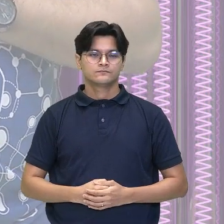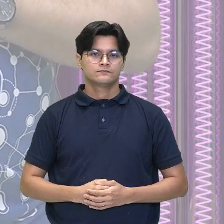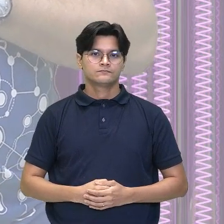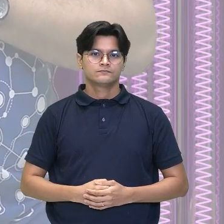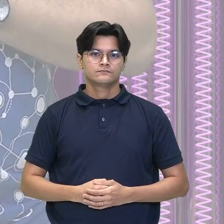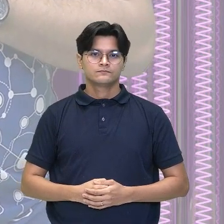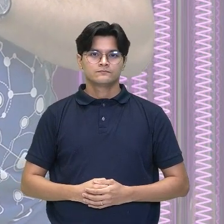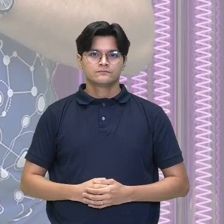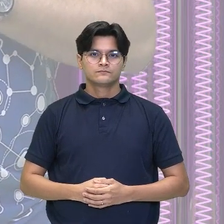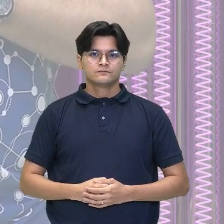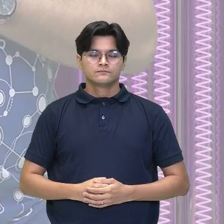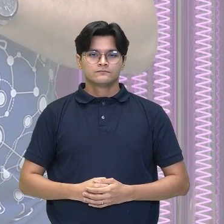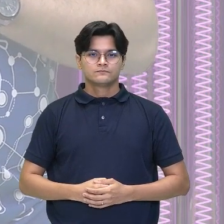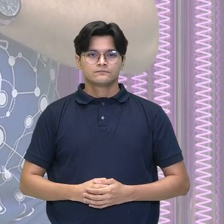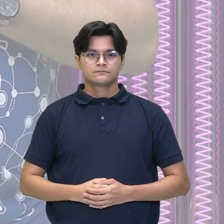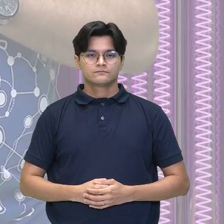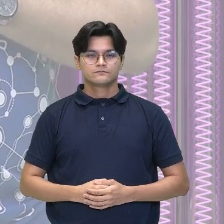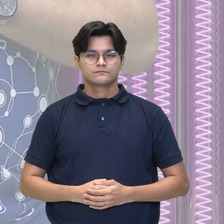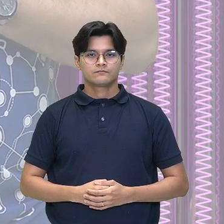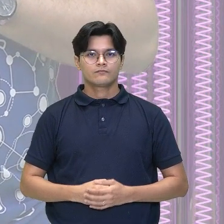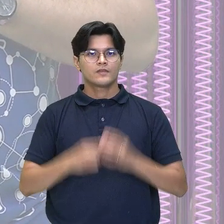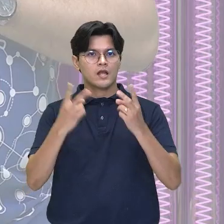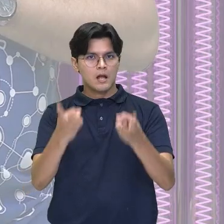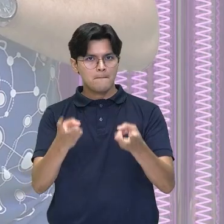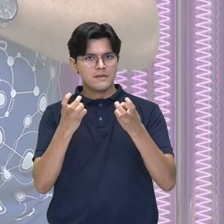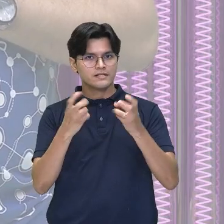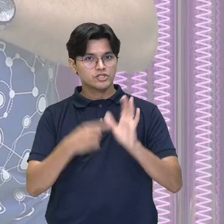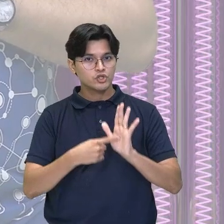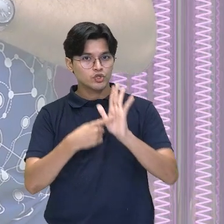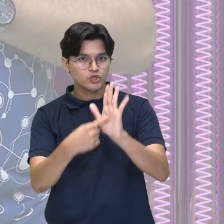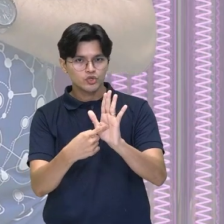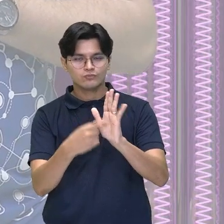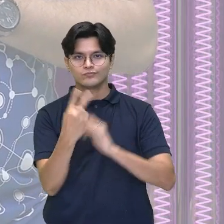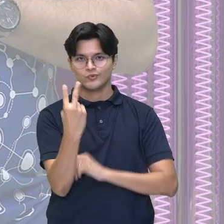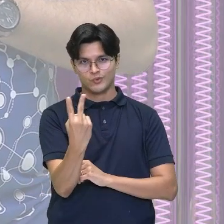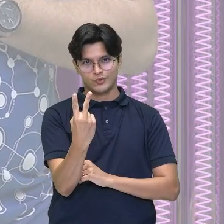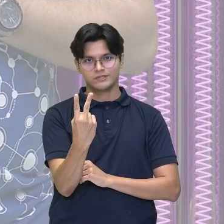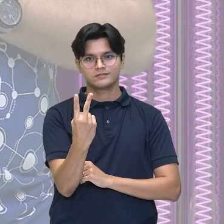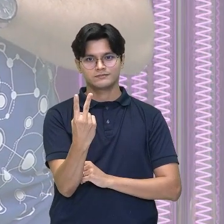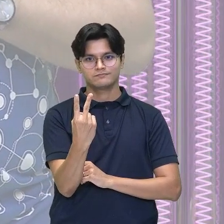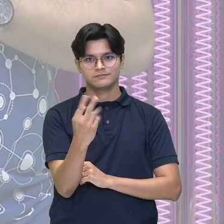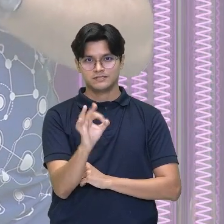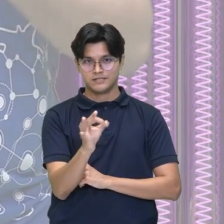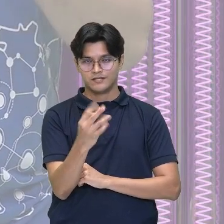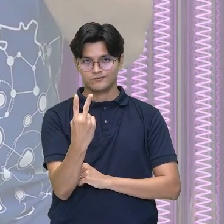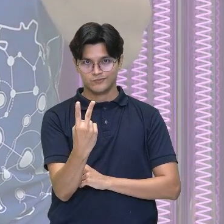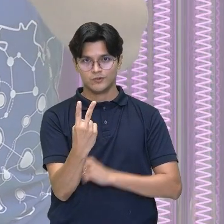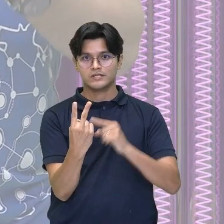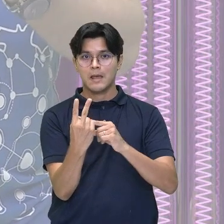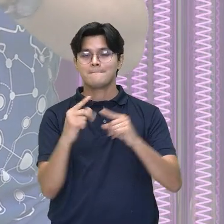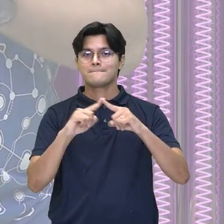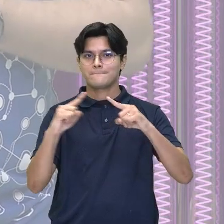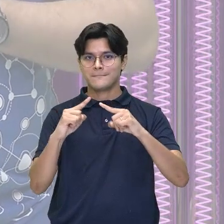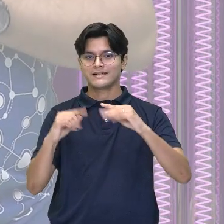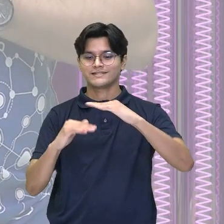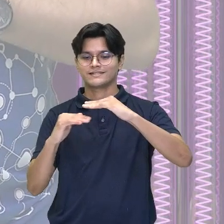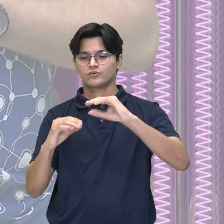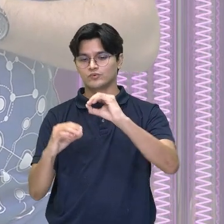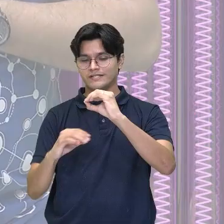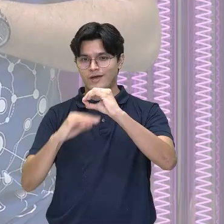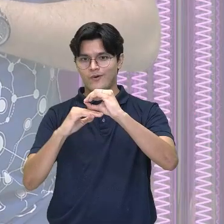2, porém é o 2 contado do zero para baixo, por isso que